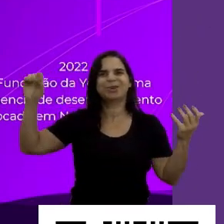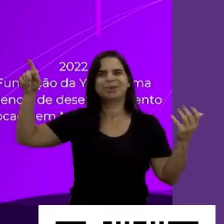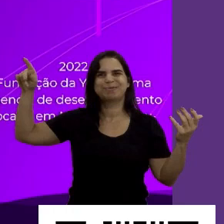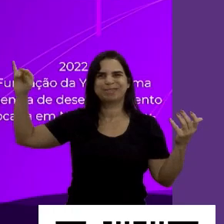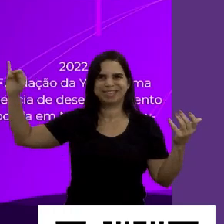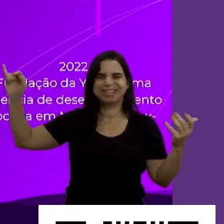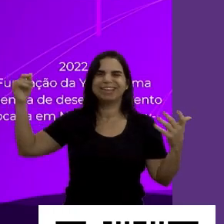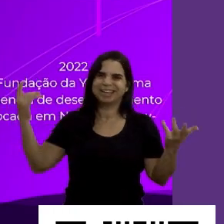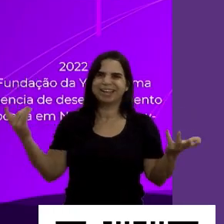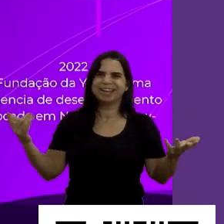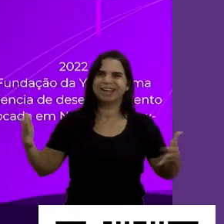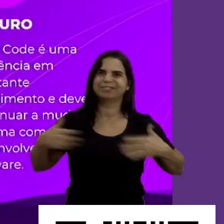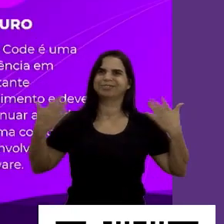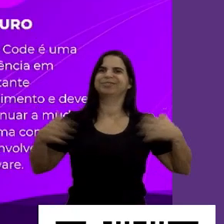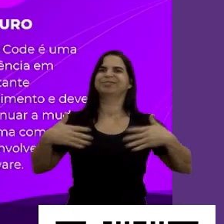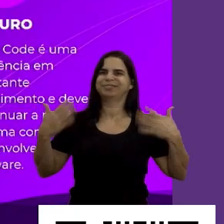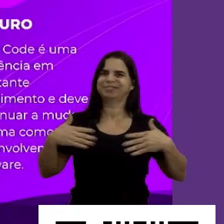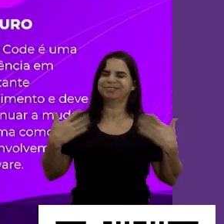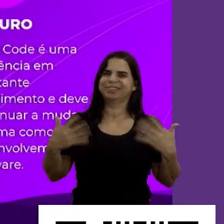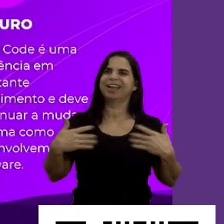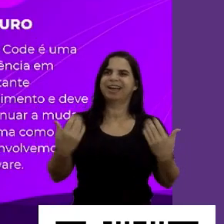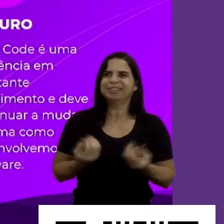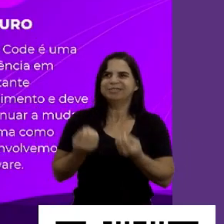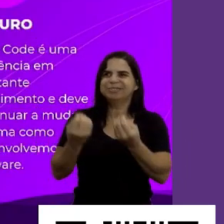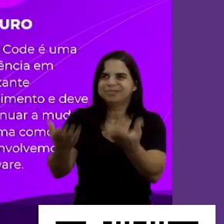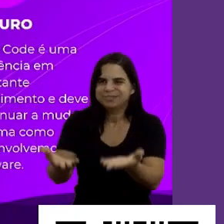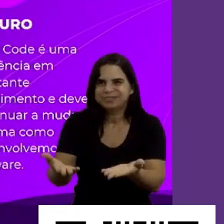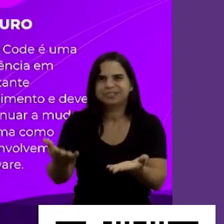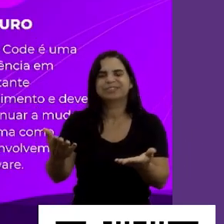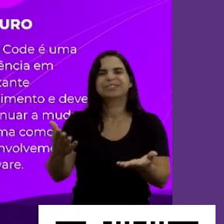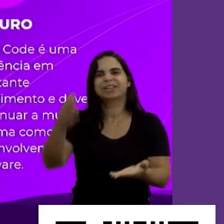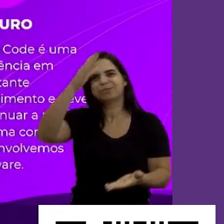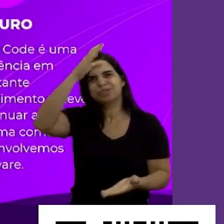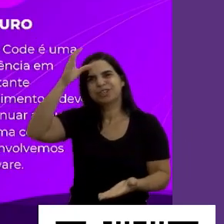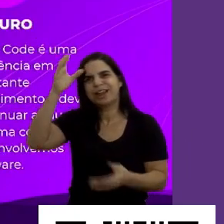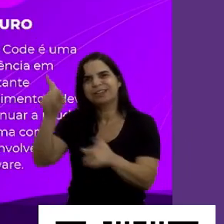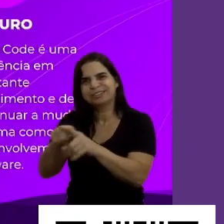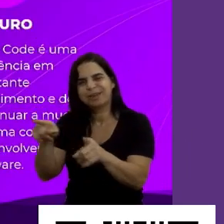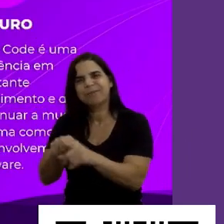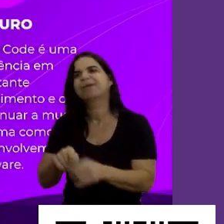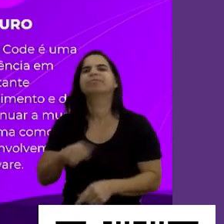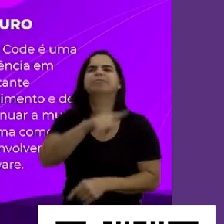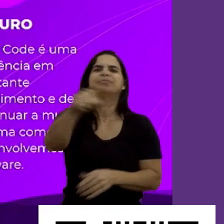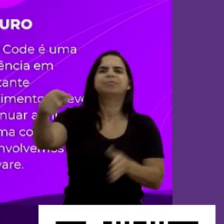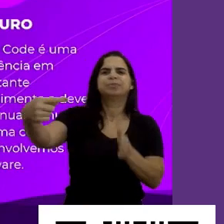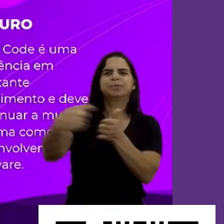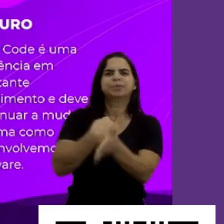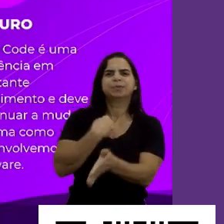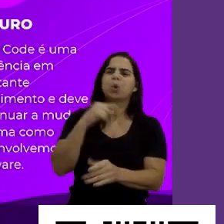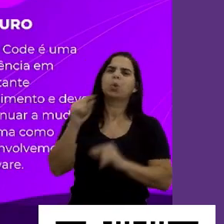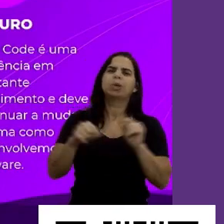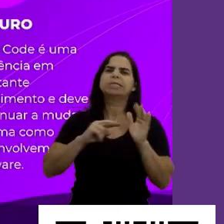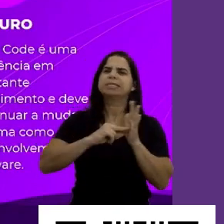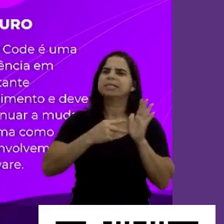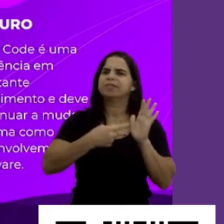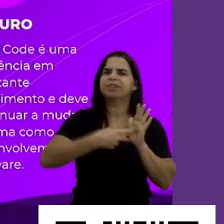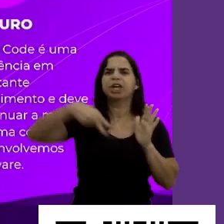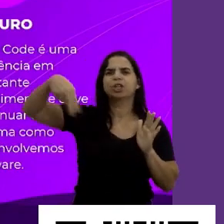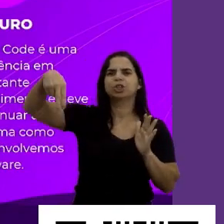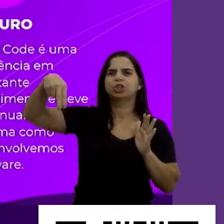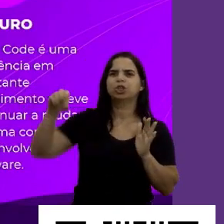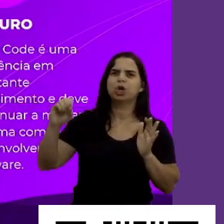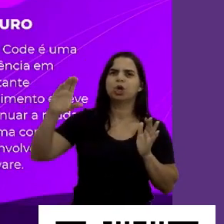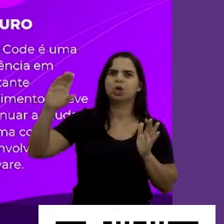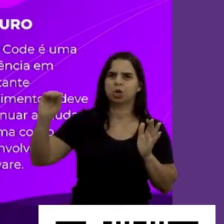trazer para os clientes também quando eles chegam com a ideia para gente Mas vocês devem estar se perguntando o que é no Coach se a gente for pegar uma